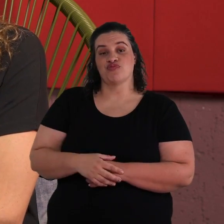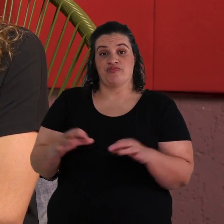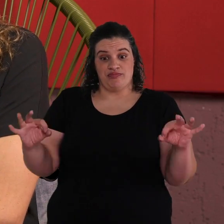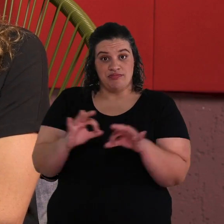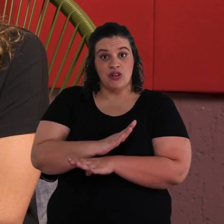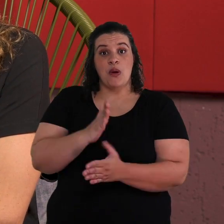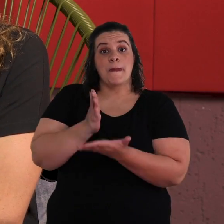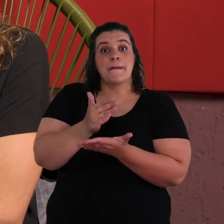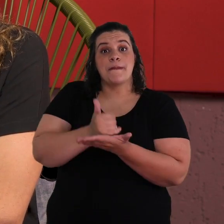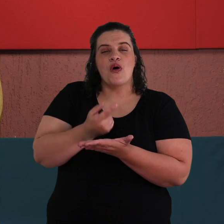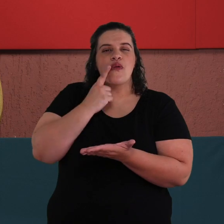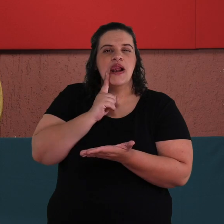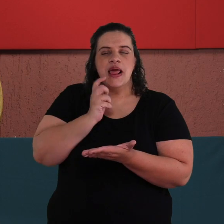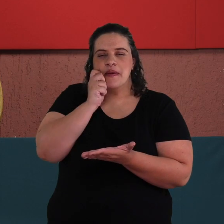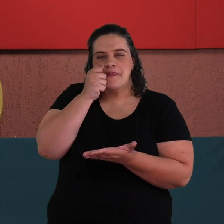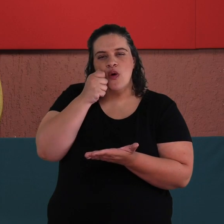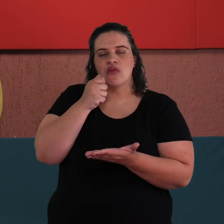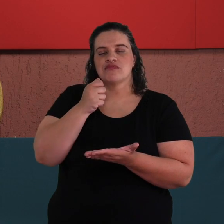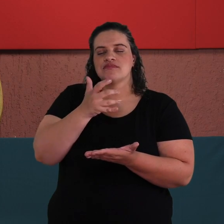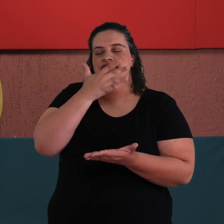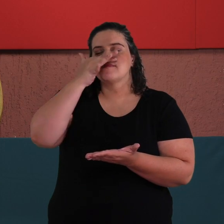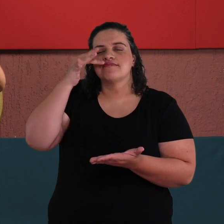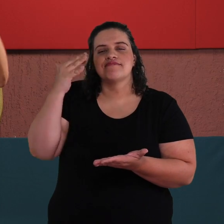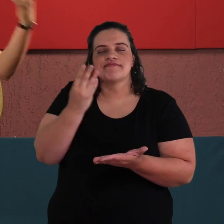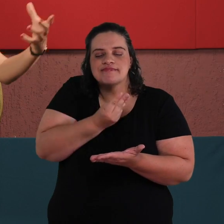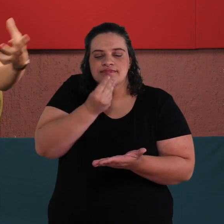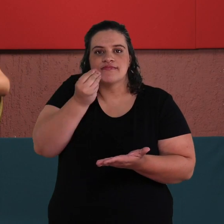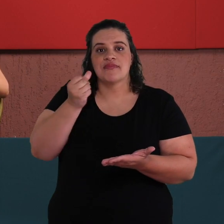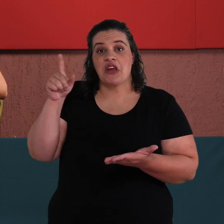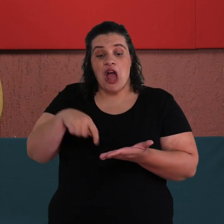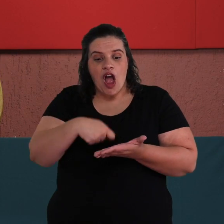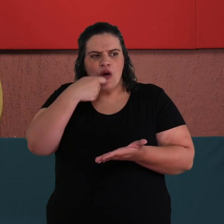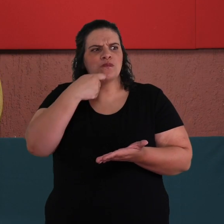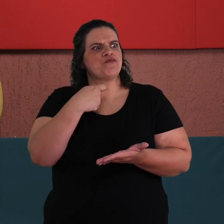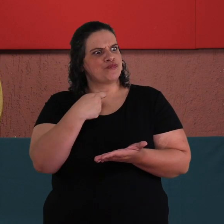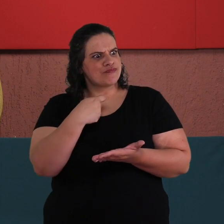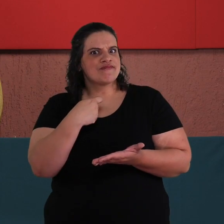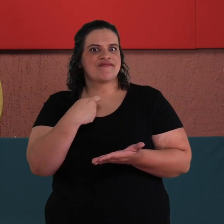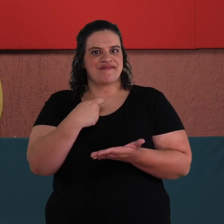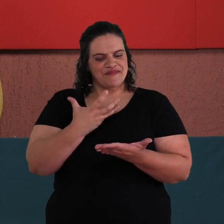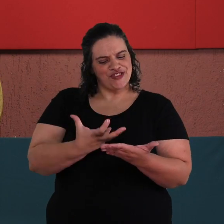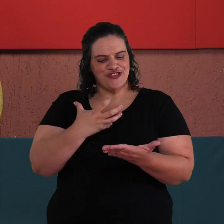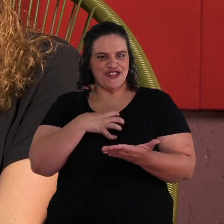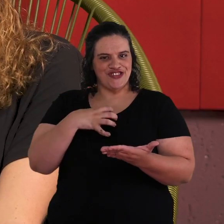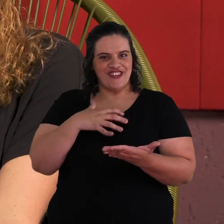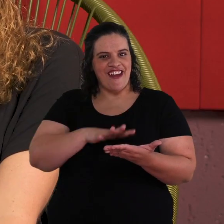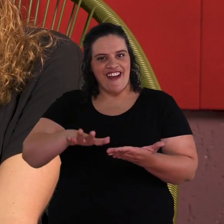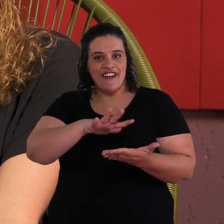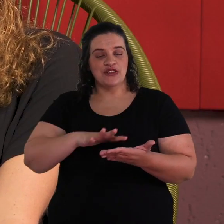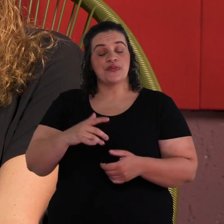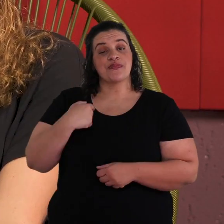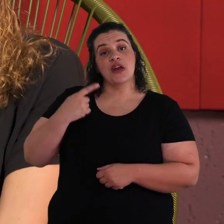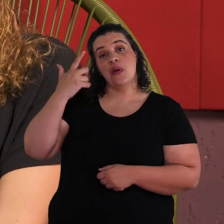aí saiu o bolo de limão, né? Acho que é uma realização, o cheiro, aí o gosto, as pessoas provam, a cara que ele ficou, e eu